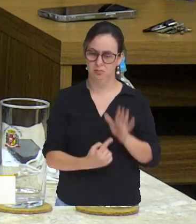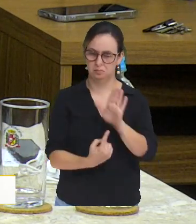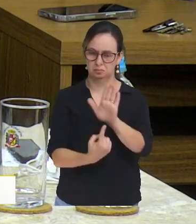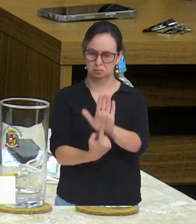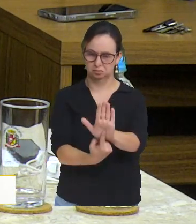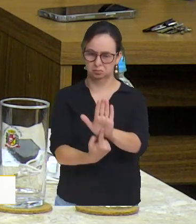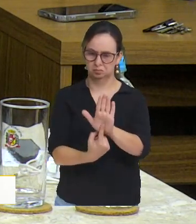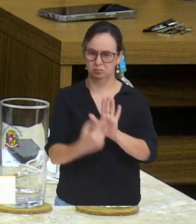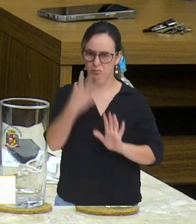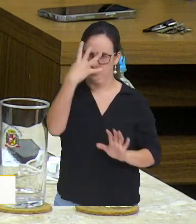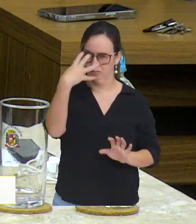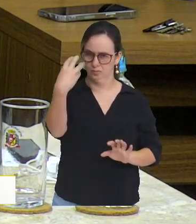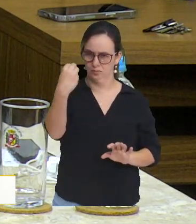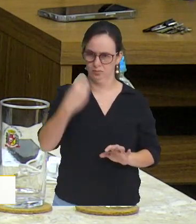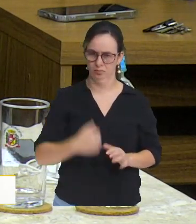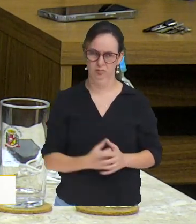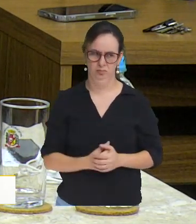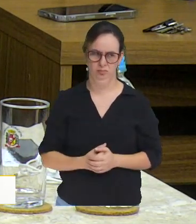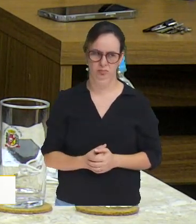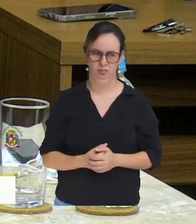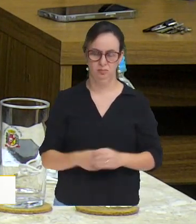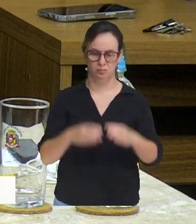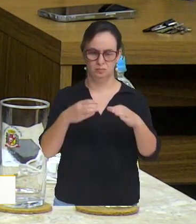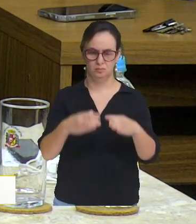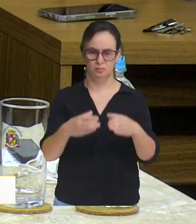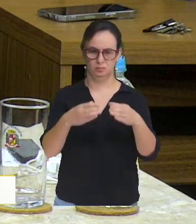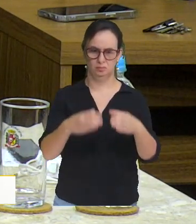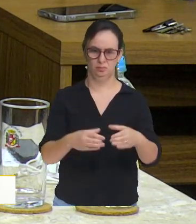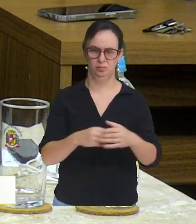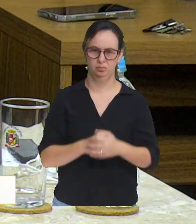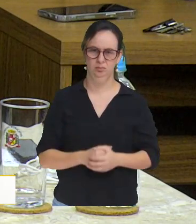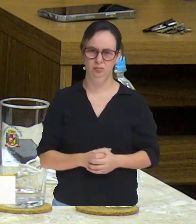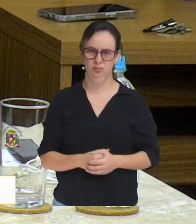Fernando comentou aqui, dos locais onde serão feitas